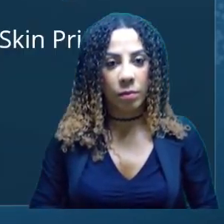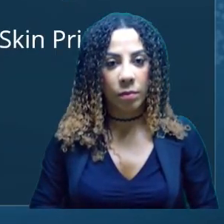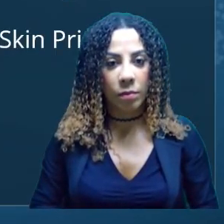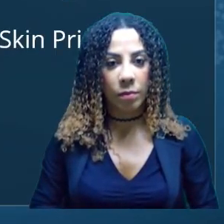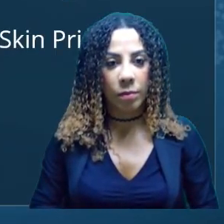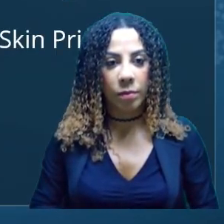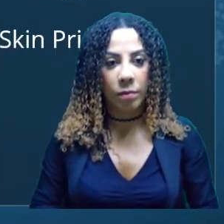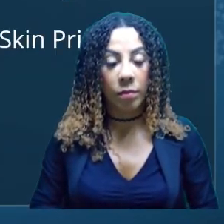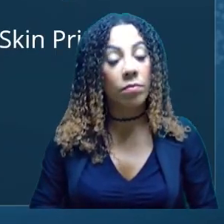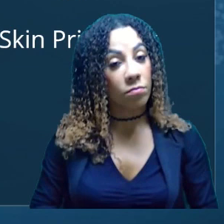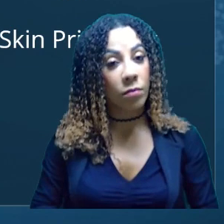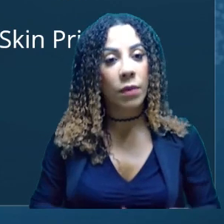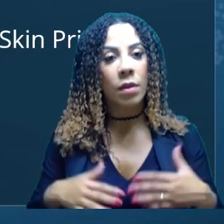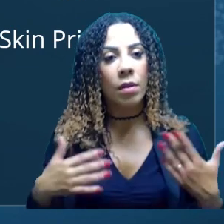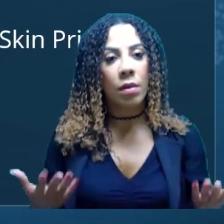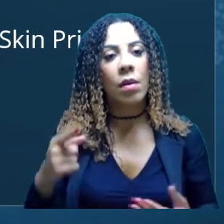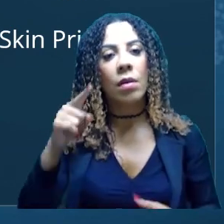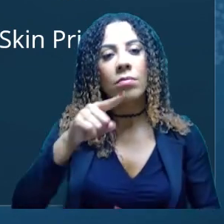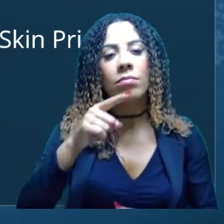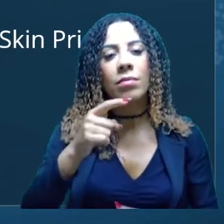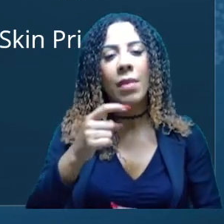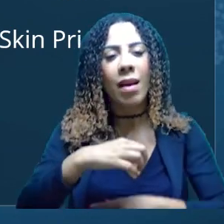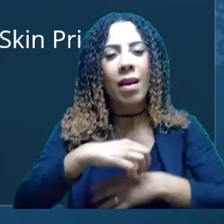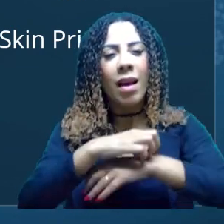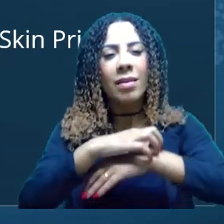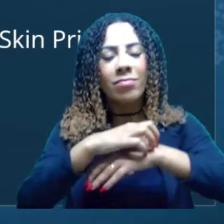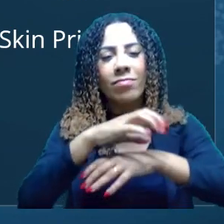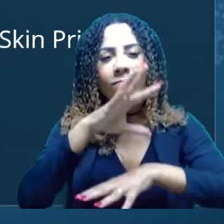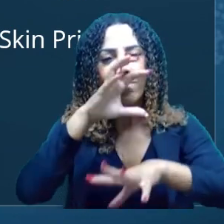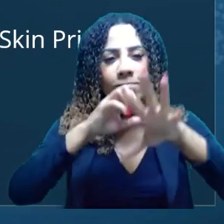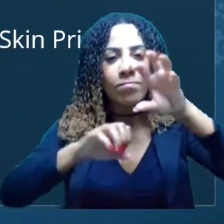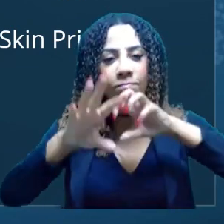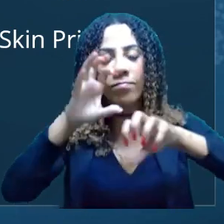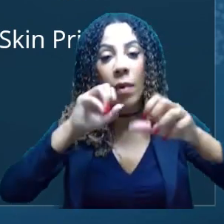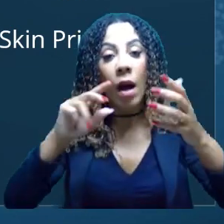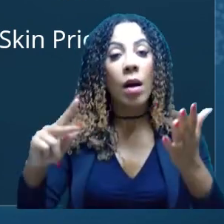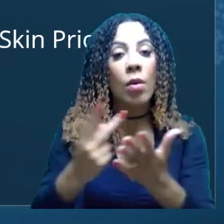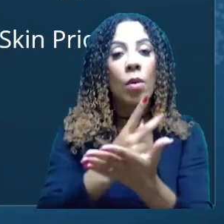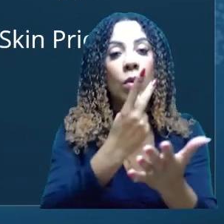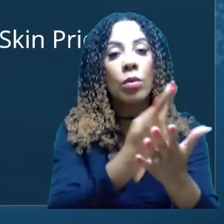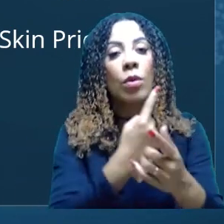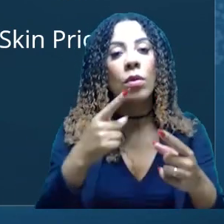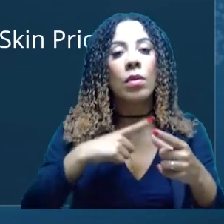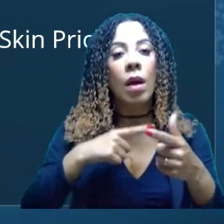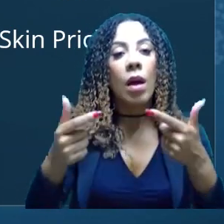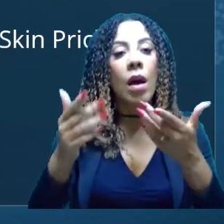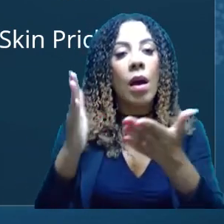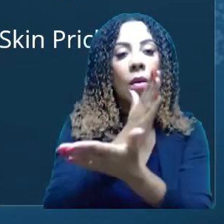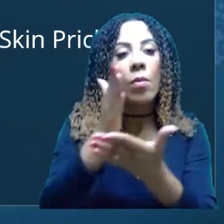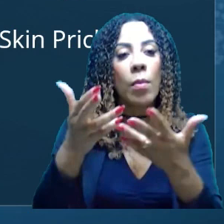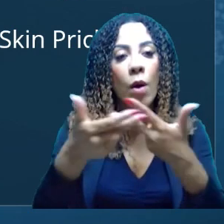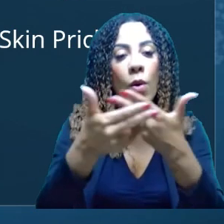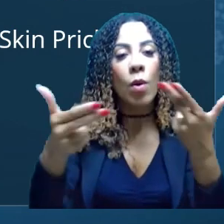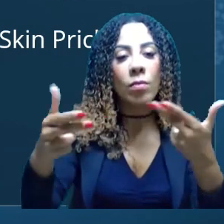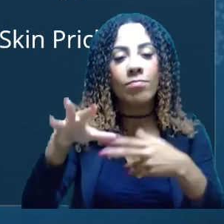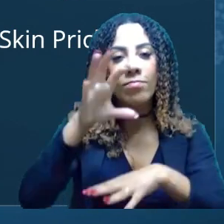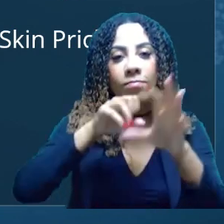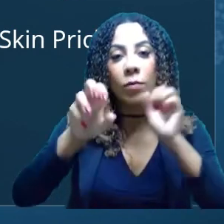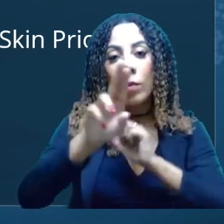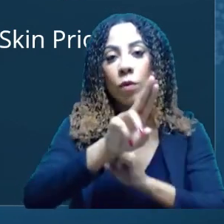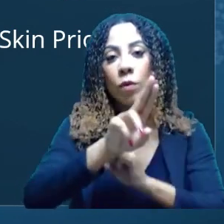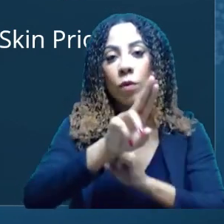Bom, as alergias respiratórias, elas são desencadeadas por algumas substâncias inofensivas chamadas